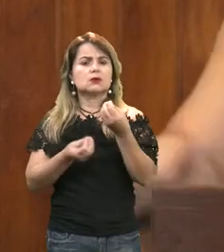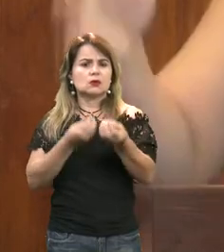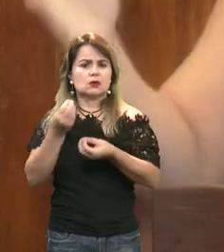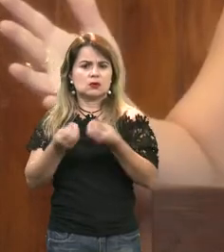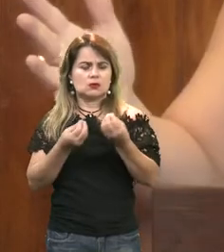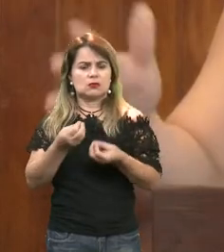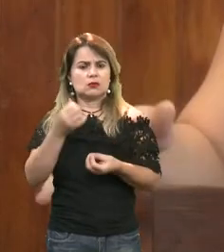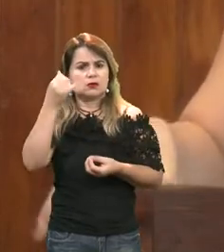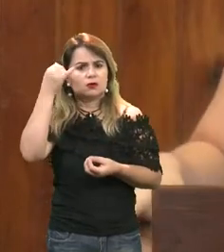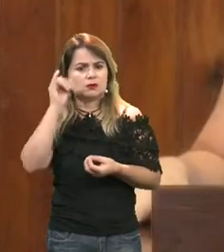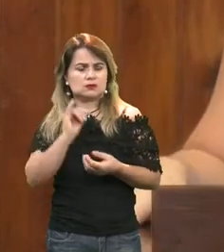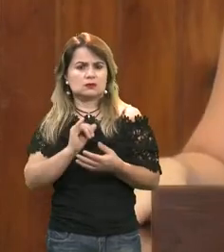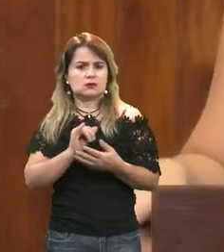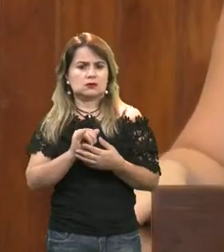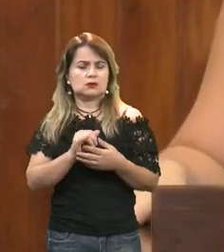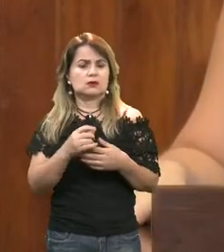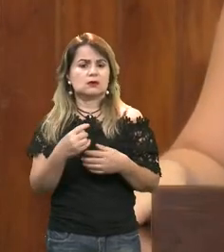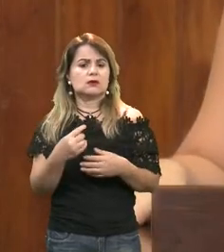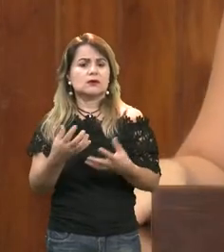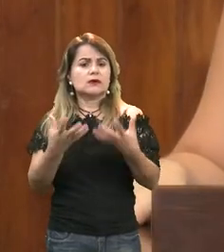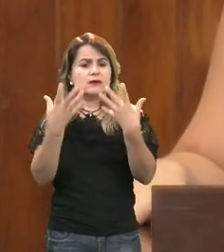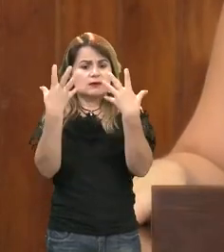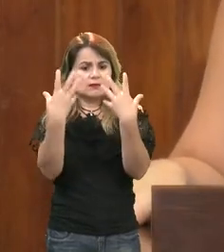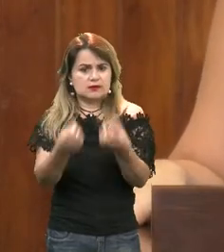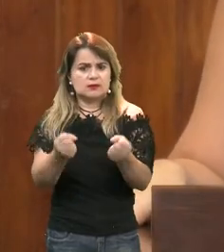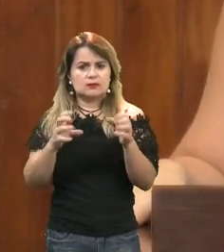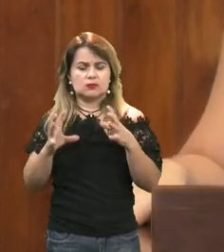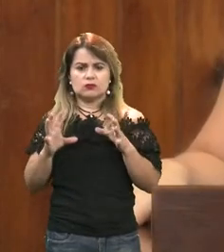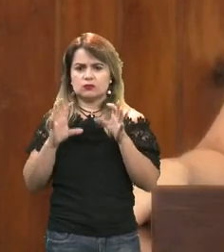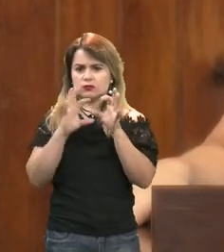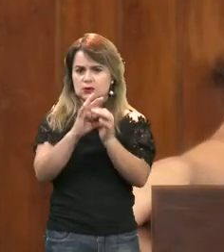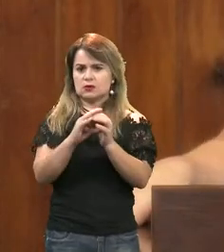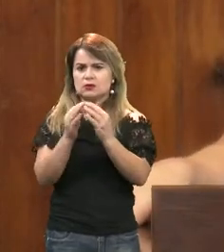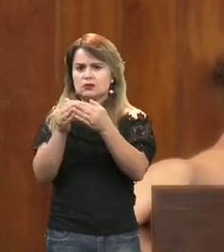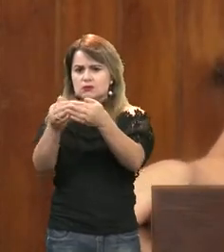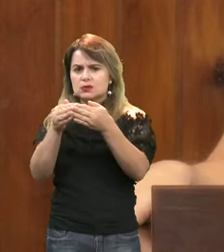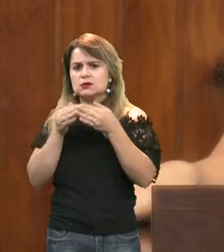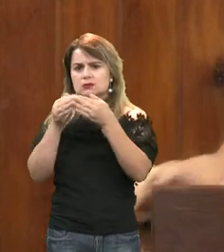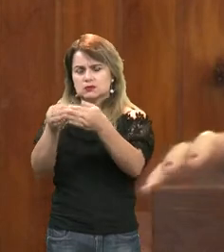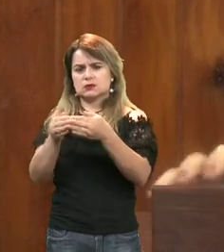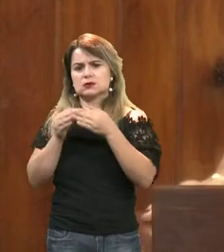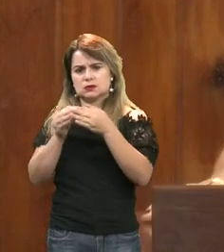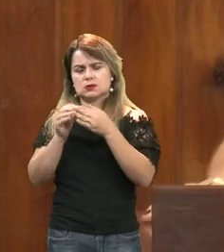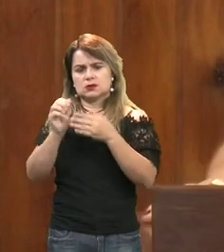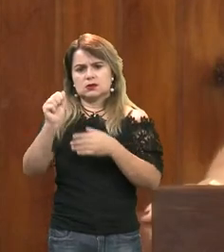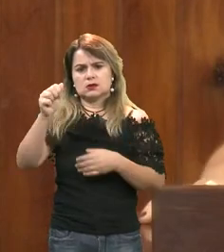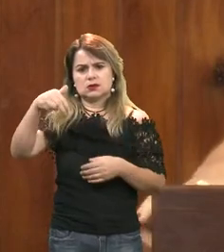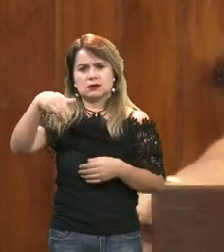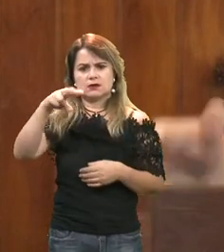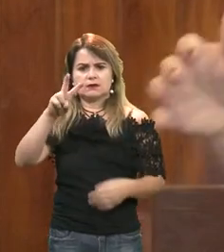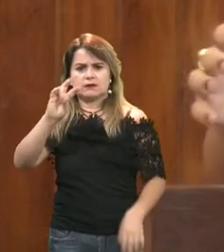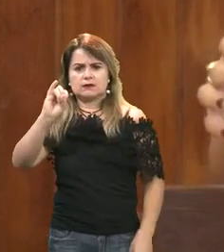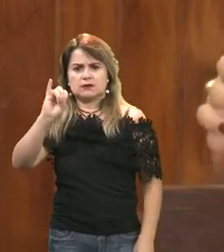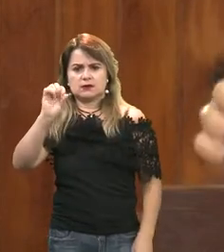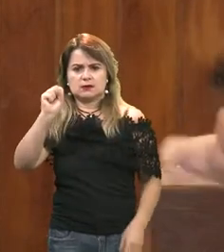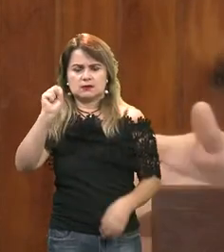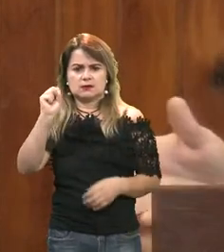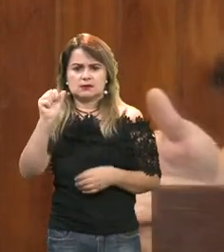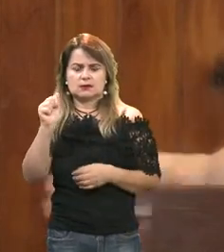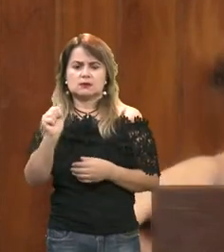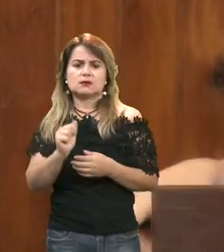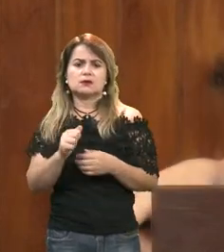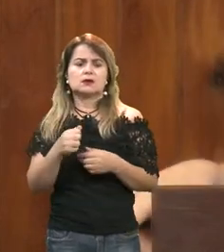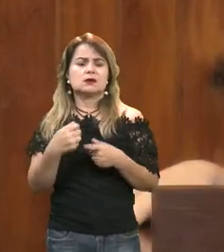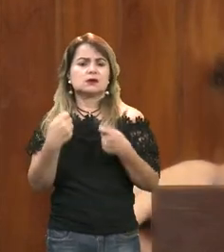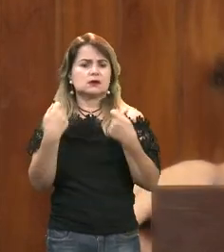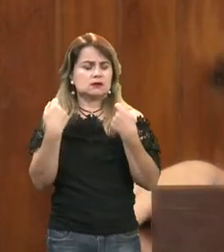Vamos clamar para a Anvisa. A necessidade é clara, as pessoas precisam e nós não temos nada